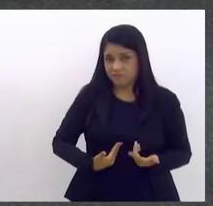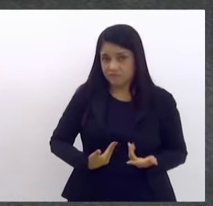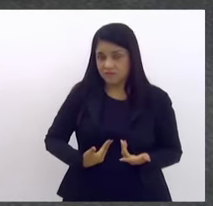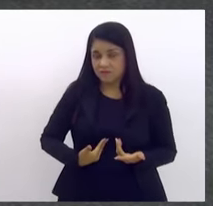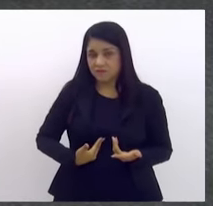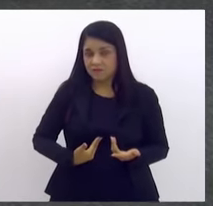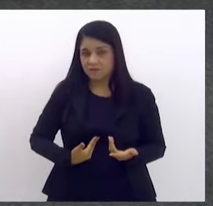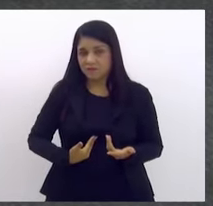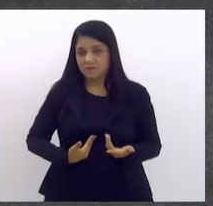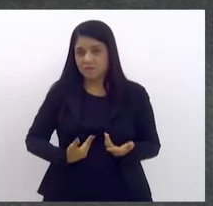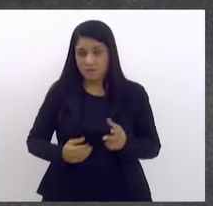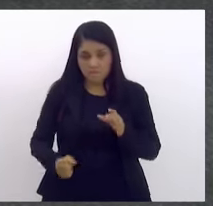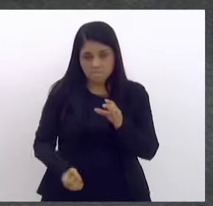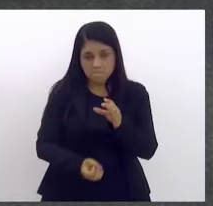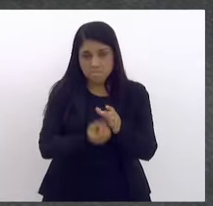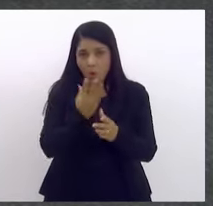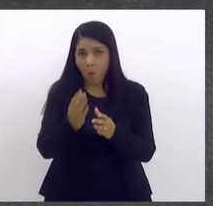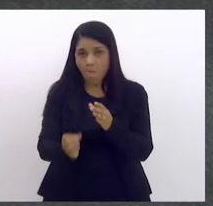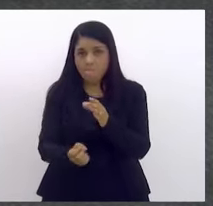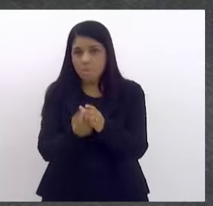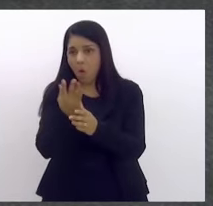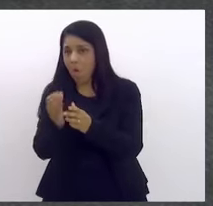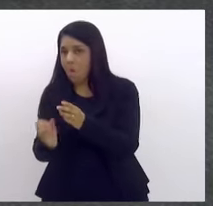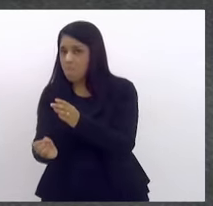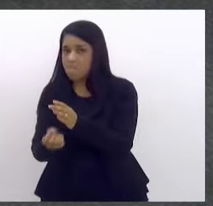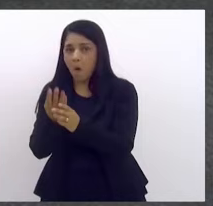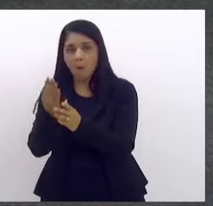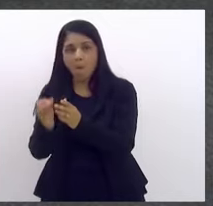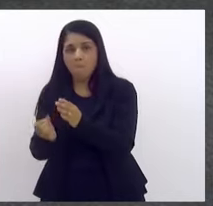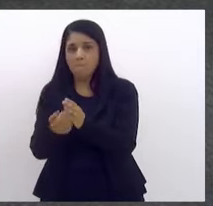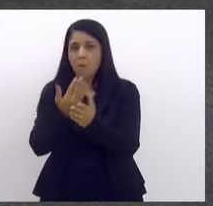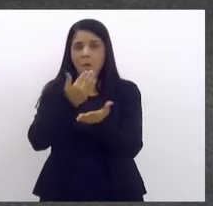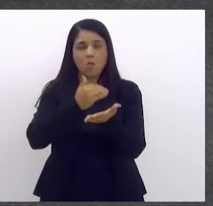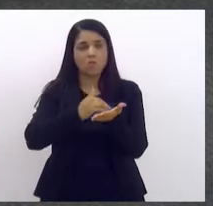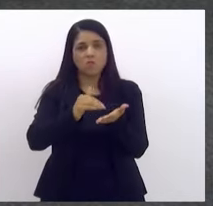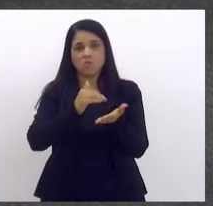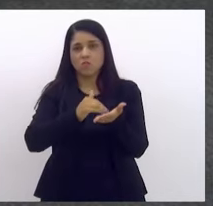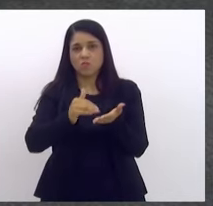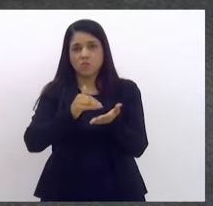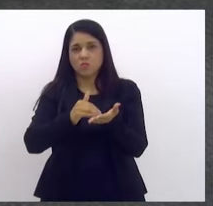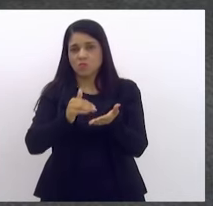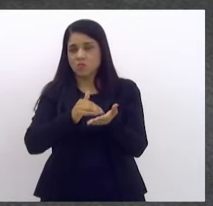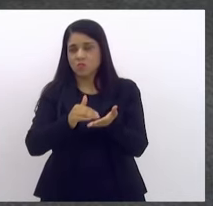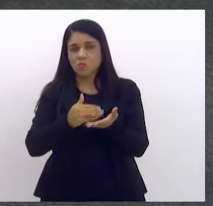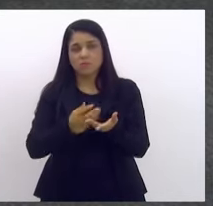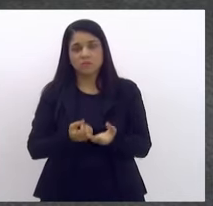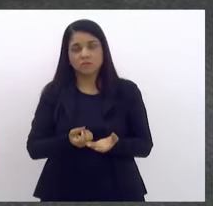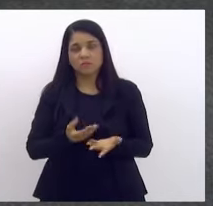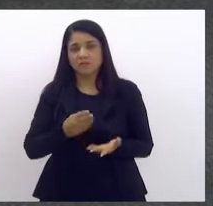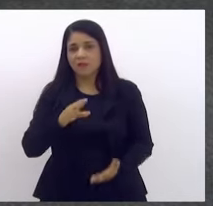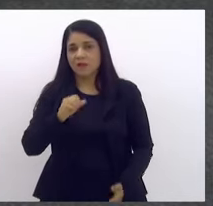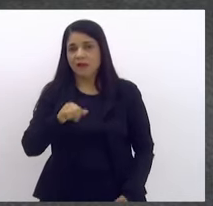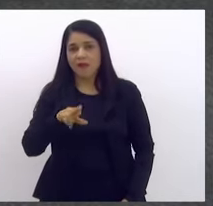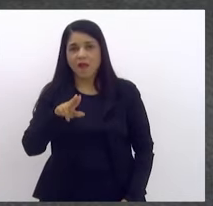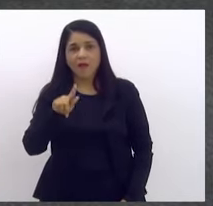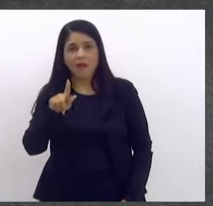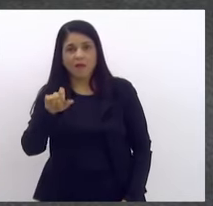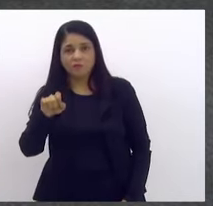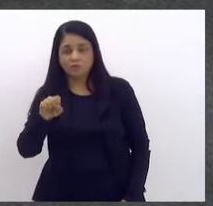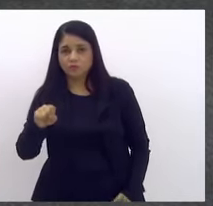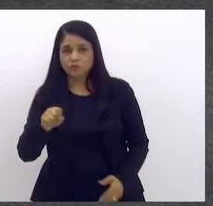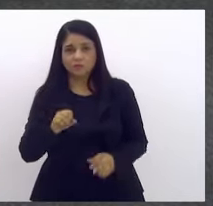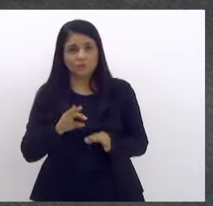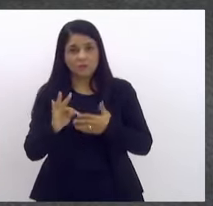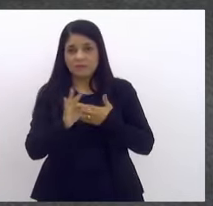criou um número infinito de cargos que não serão dados a técnicos, que serão dados a partir